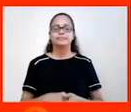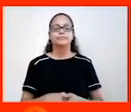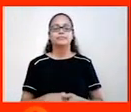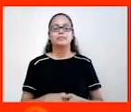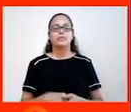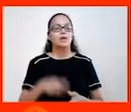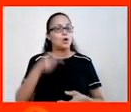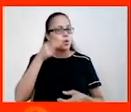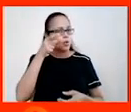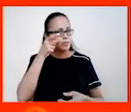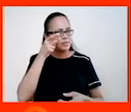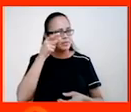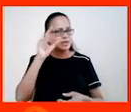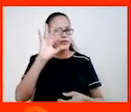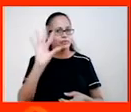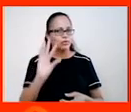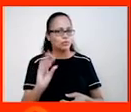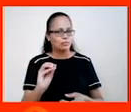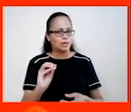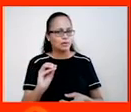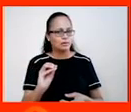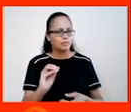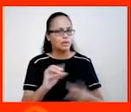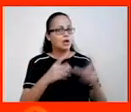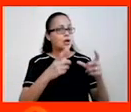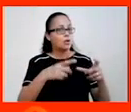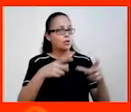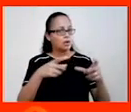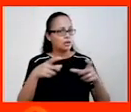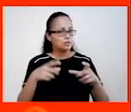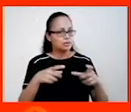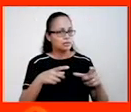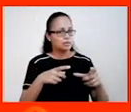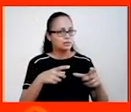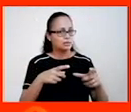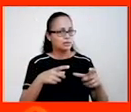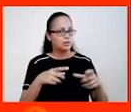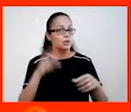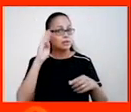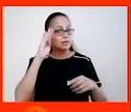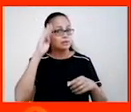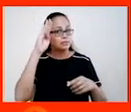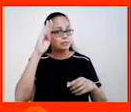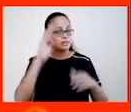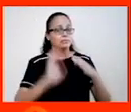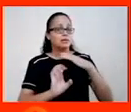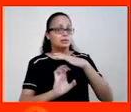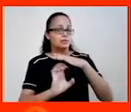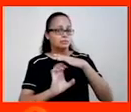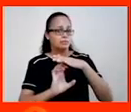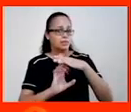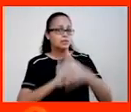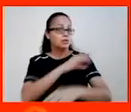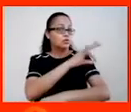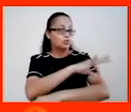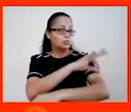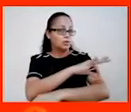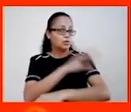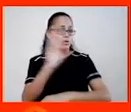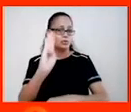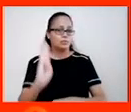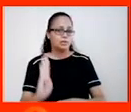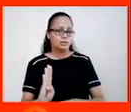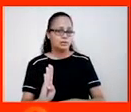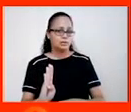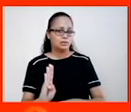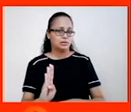leitura. Observe no mapa abaixo a localização das principais refinarias de petróleo no Brasil. O título